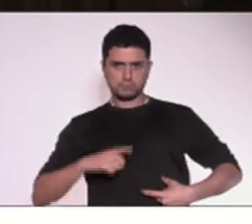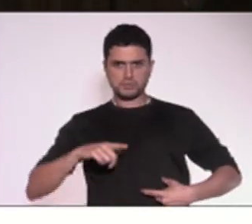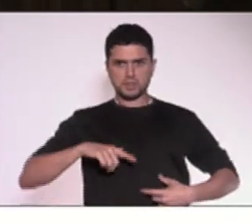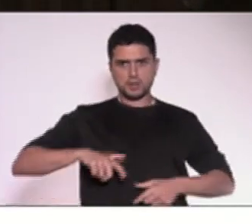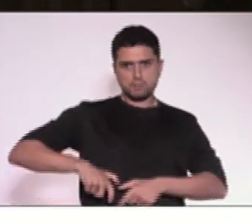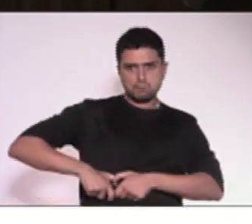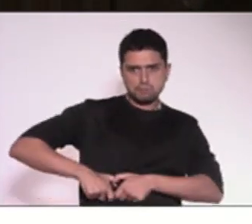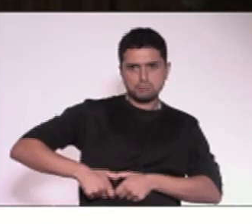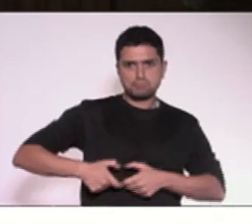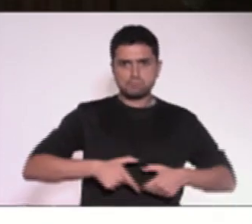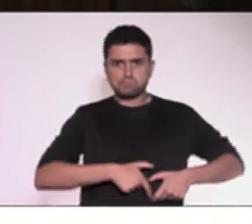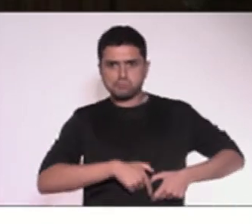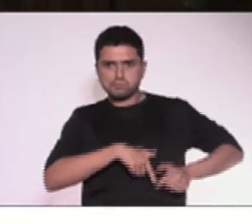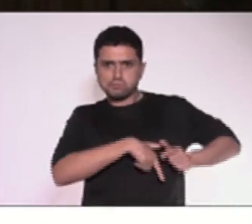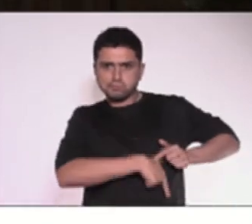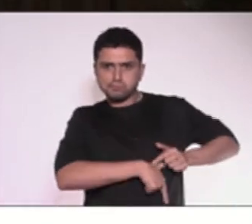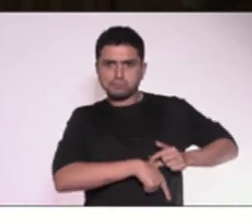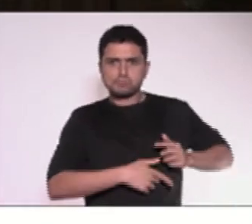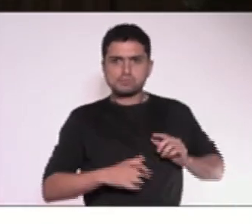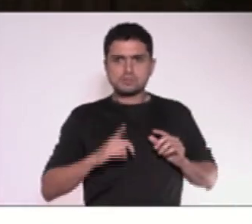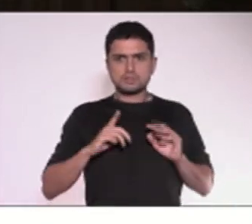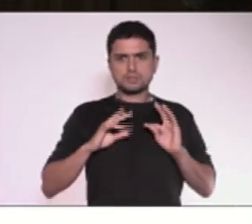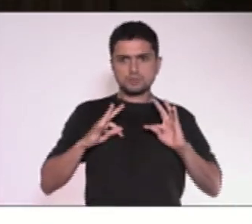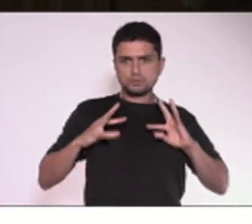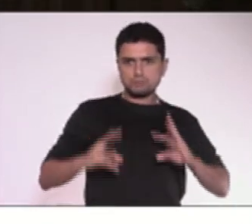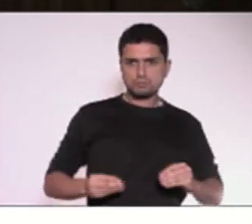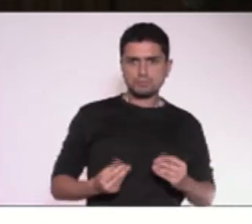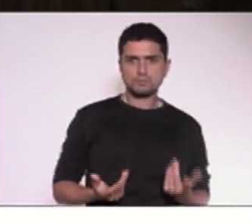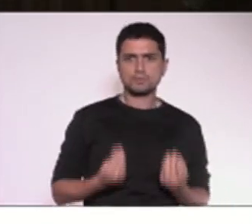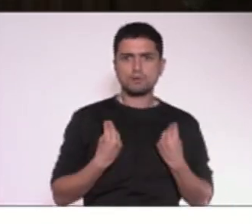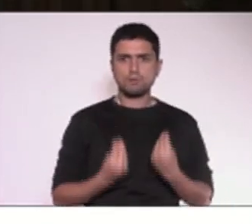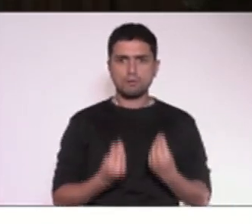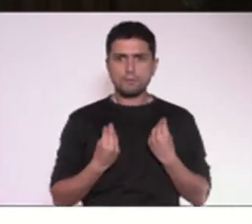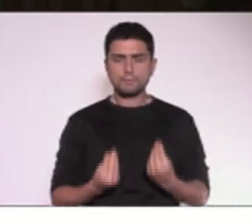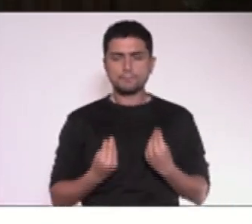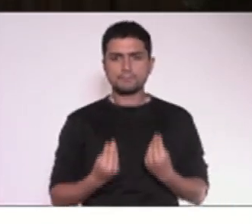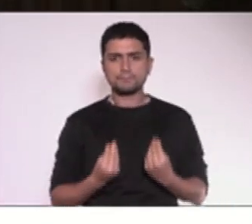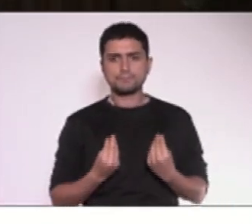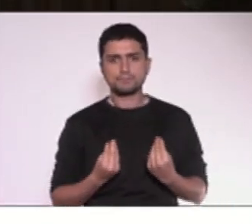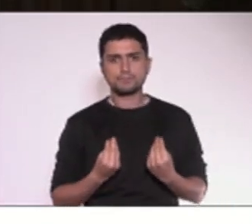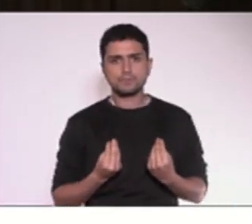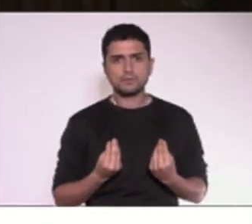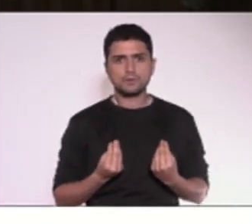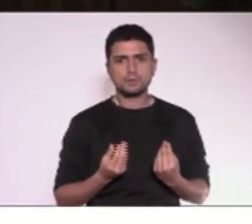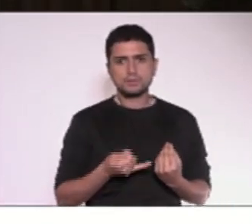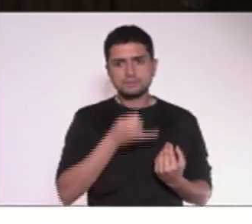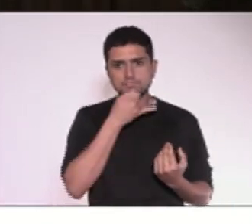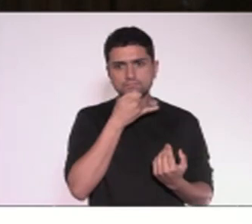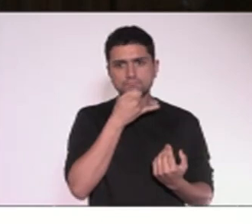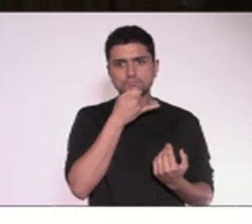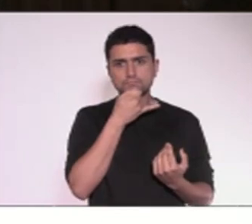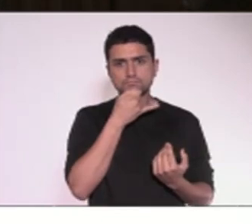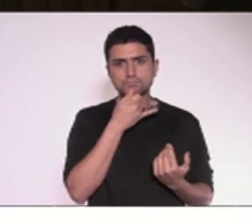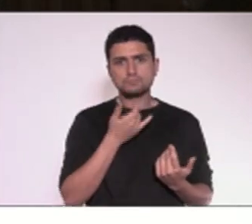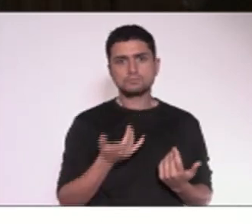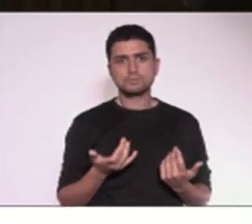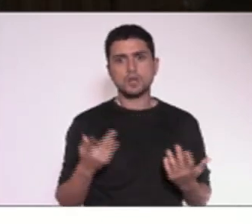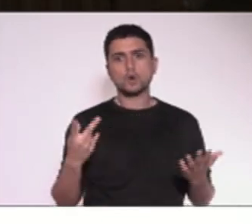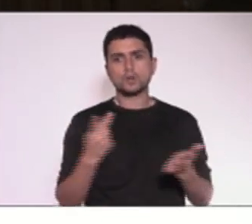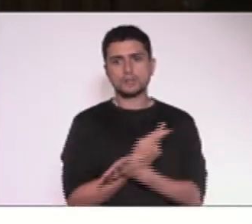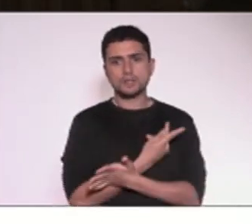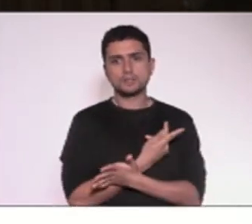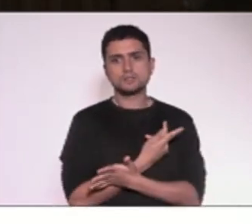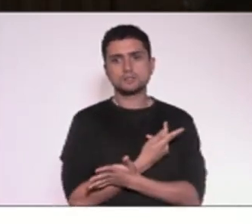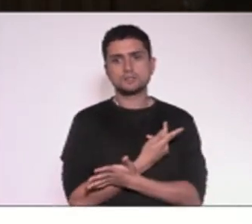observada, é quase que inevitável, lamentavelmente, que inocentes morrerão, como acontece em